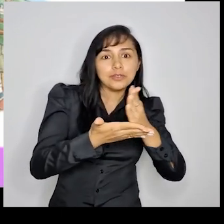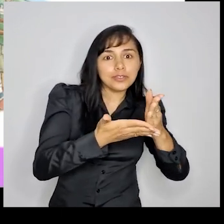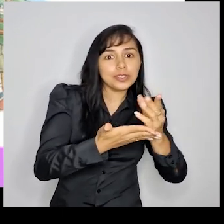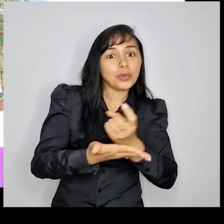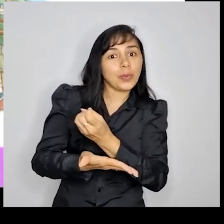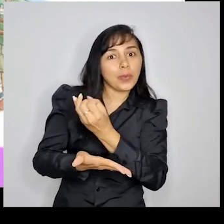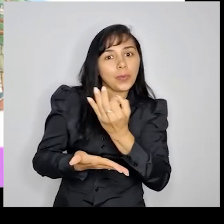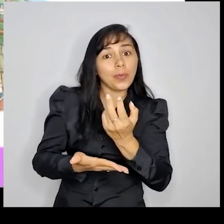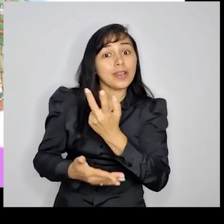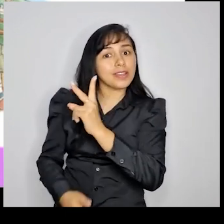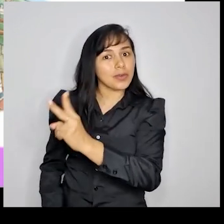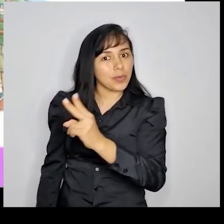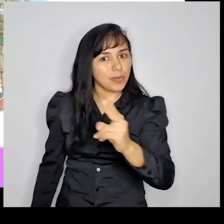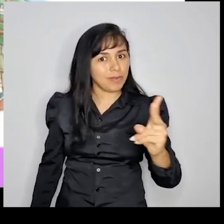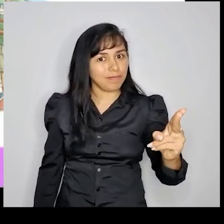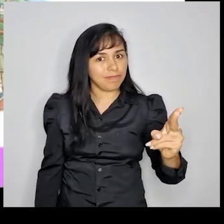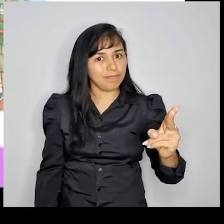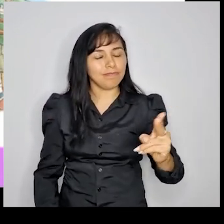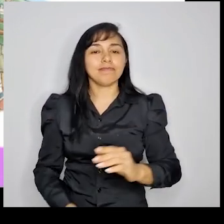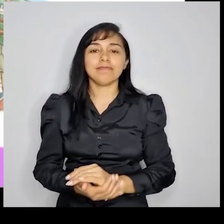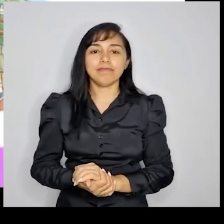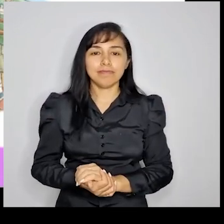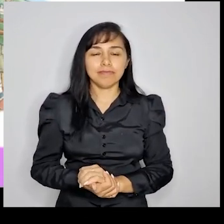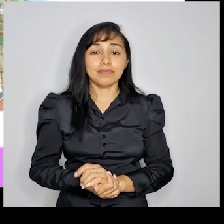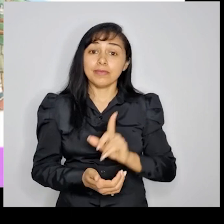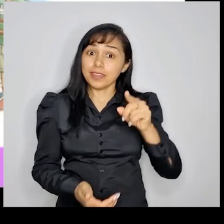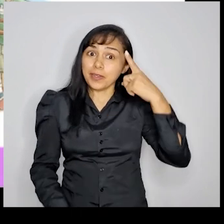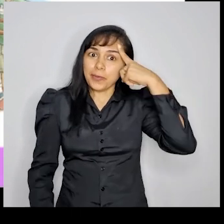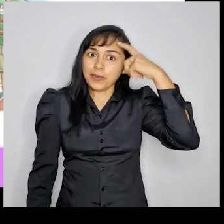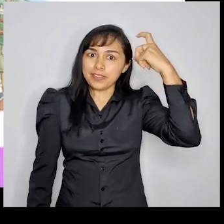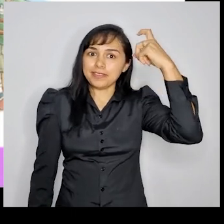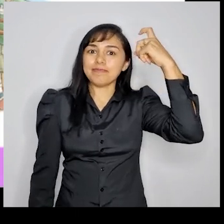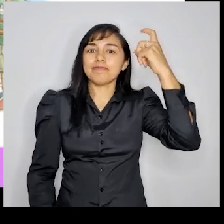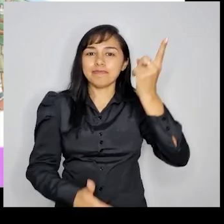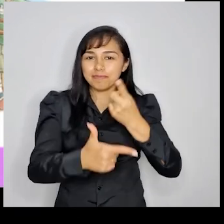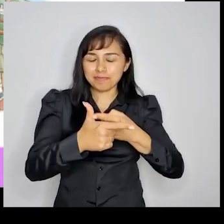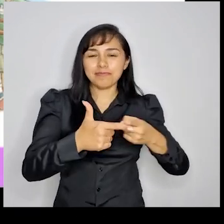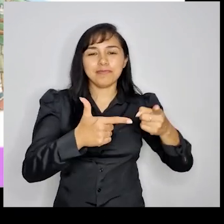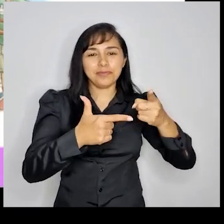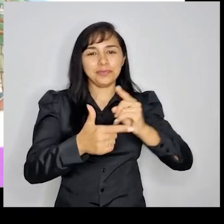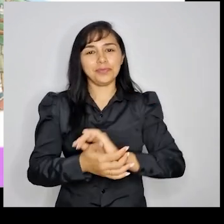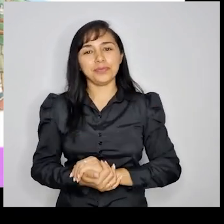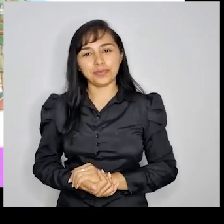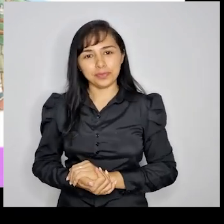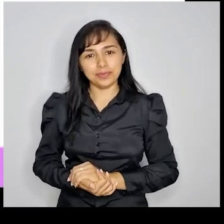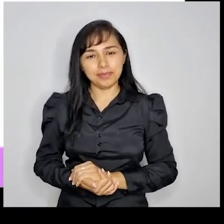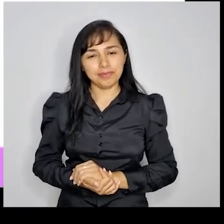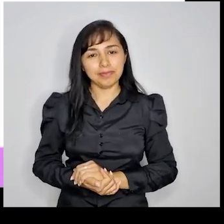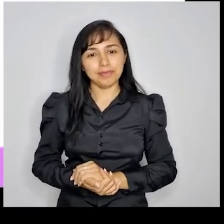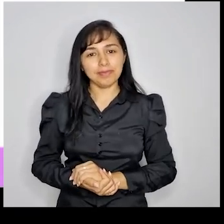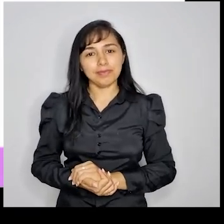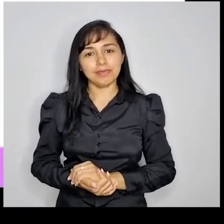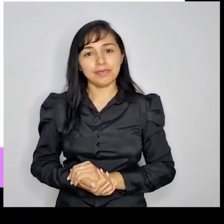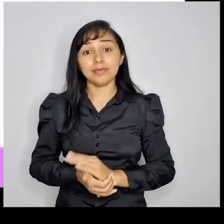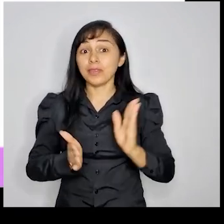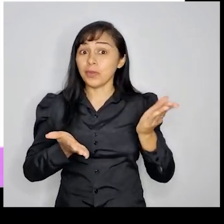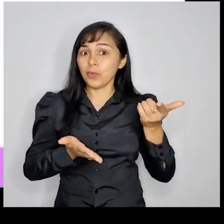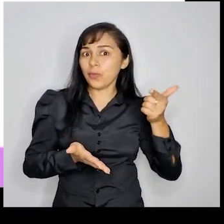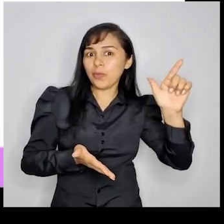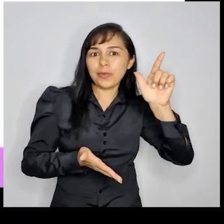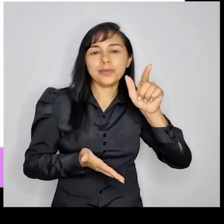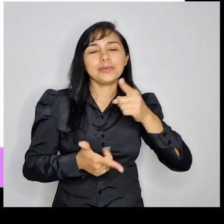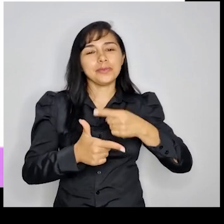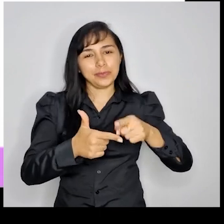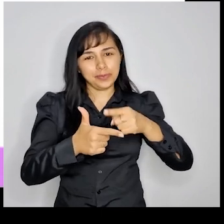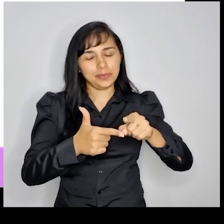uma quantidade em partes iguais, que é uma das ideias da divisão. Vamos então